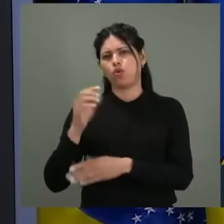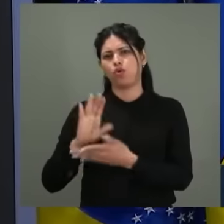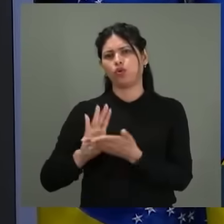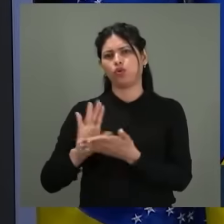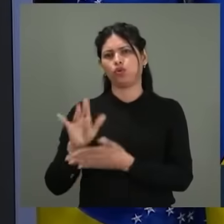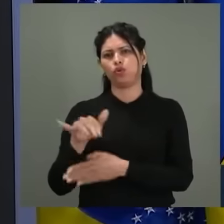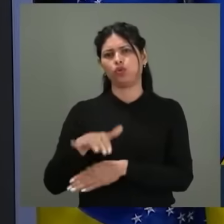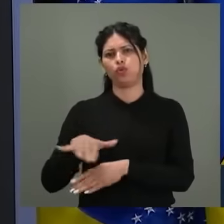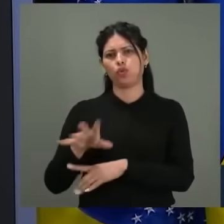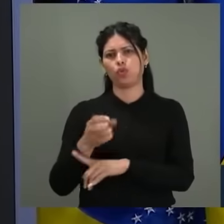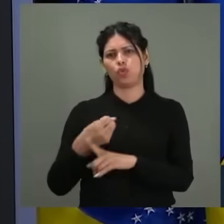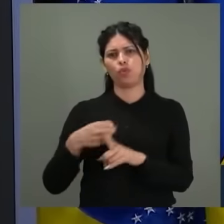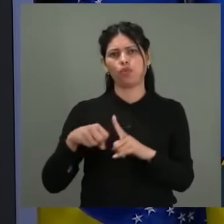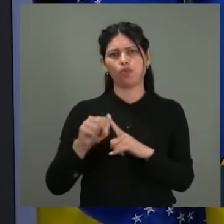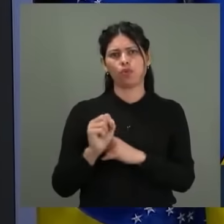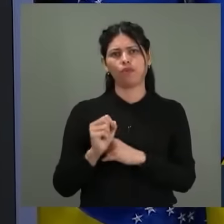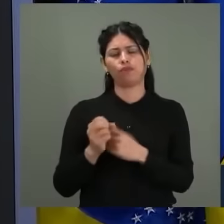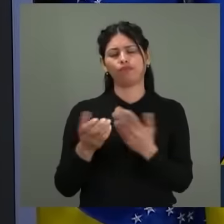sociedade fica